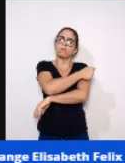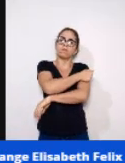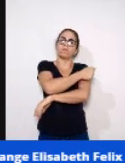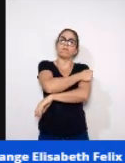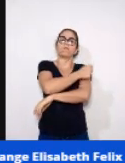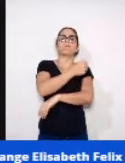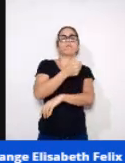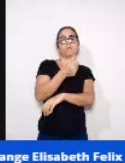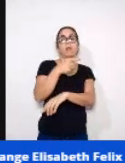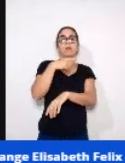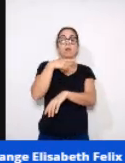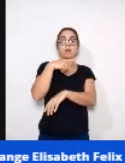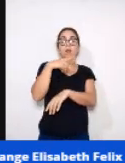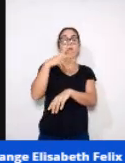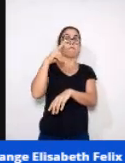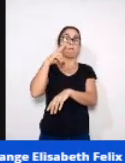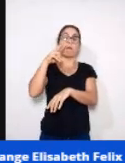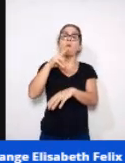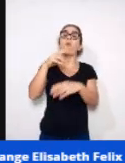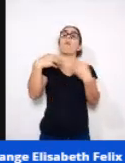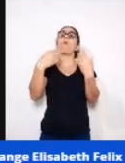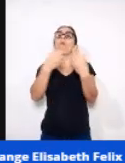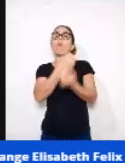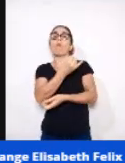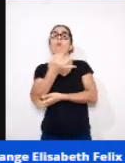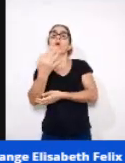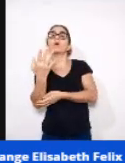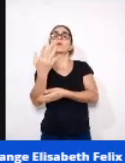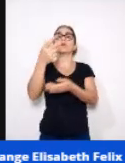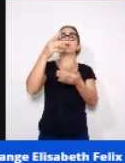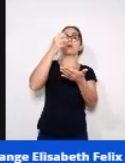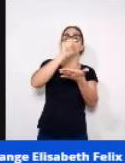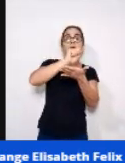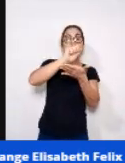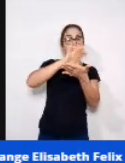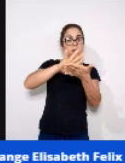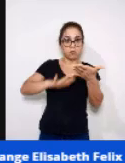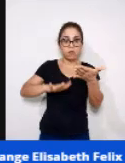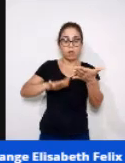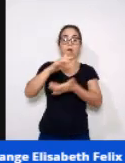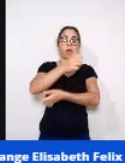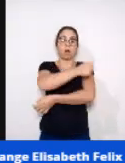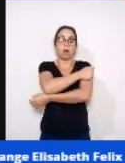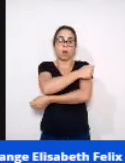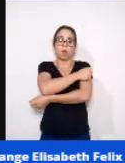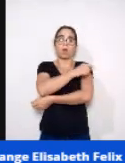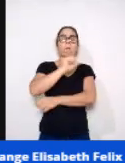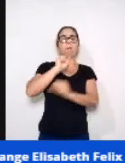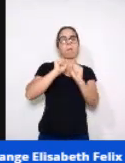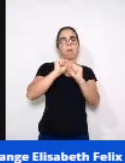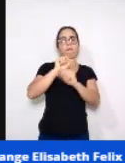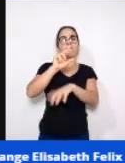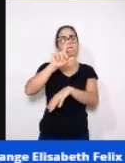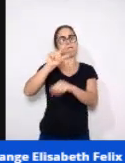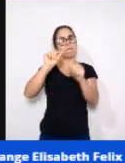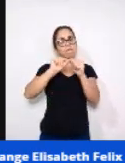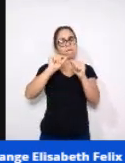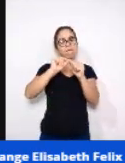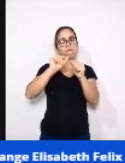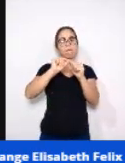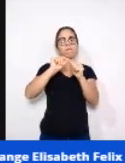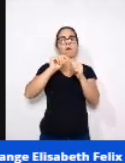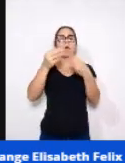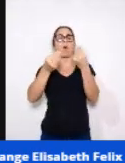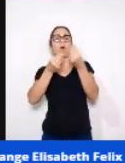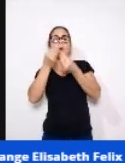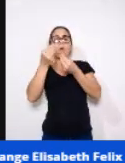esse aluno pode fazer. Então, eu posso indicar as atividades que eu quero que ele faça, mediante a dificuldade que eu percebo que ele